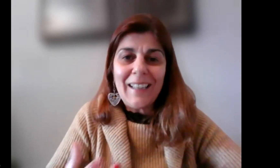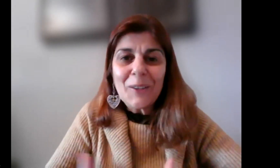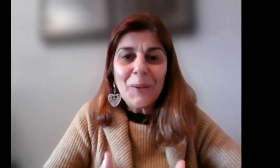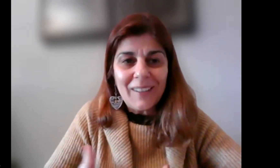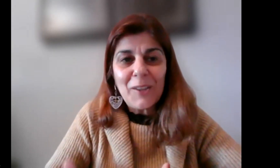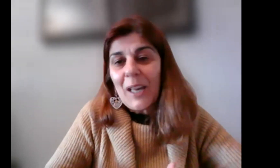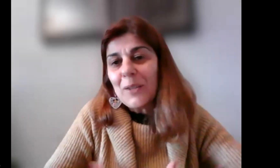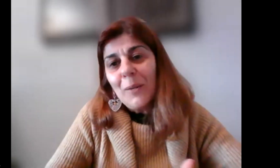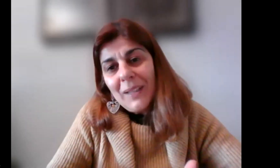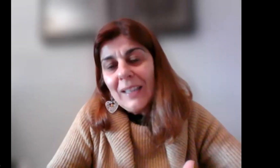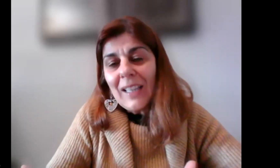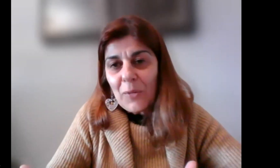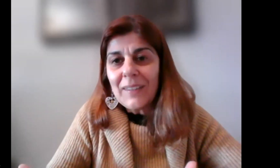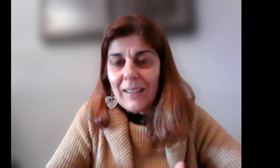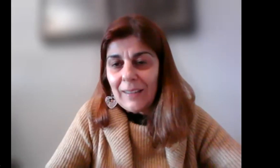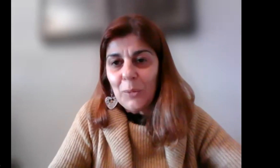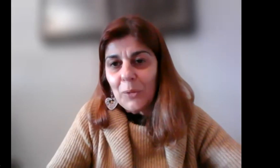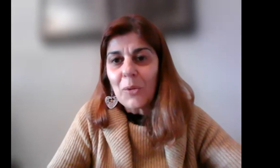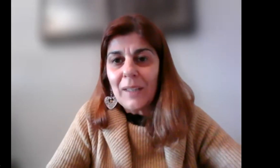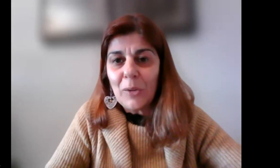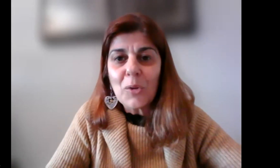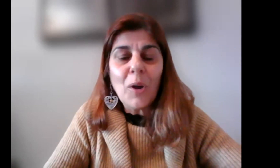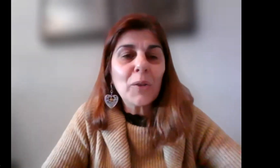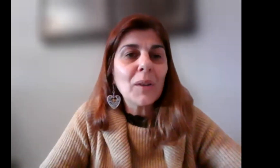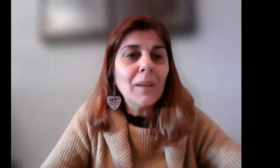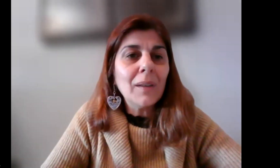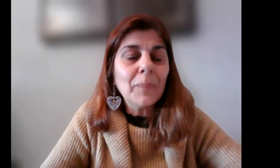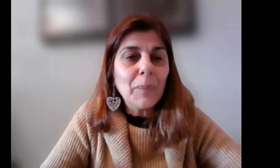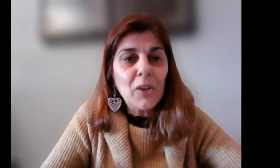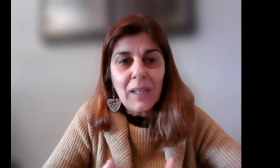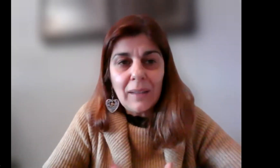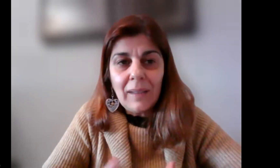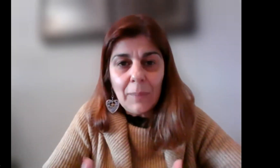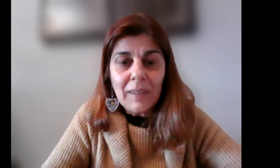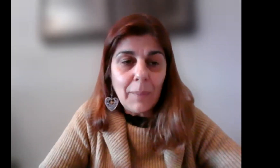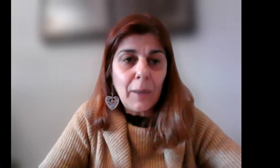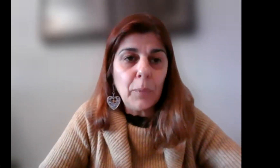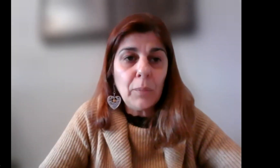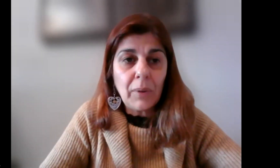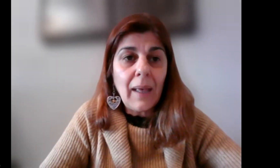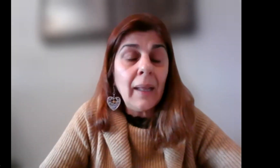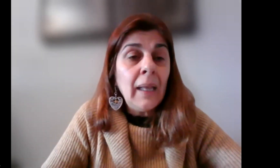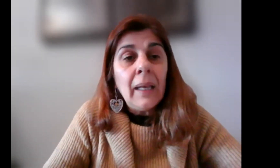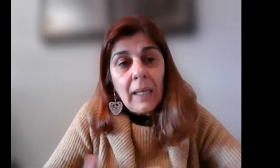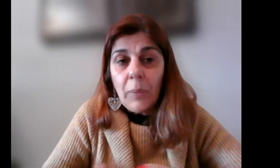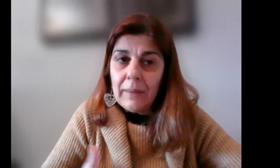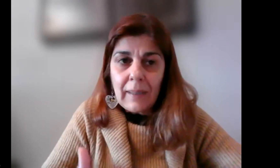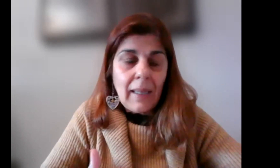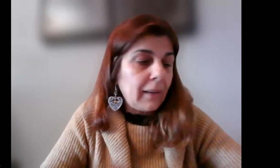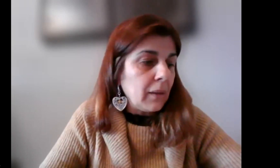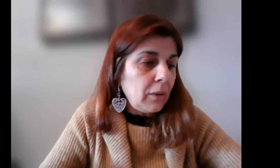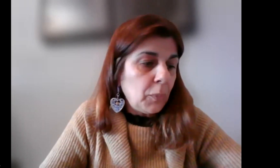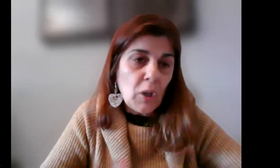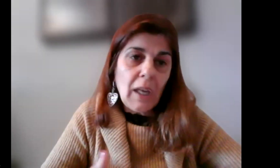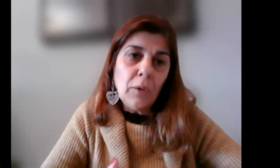sobre uma série de conceitos que acho que são um bocadinho transversais a todos nós, palestrantes, e que íamos acabar por abordar, e que eu aí,